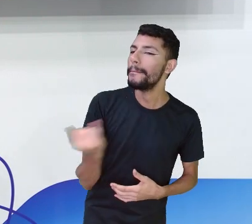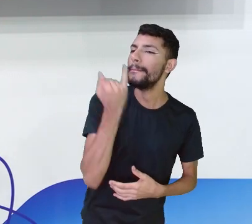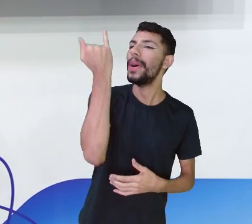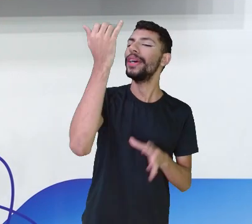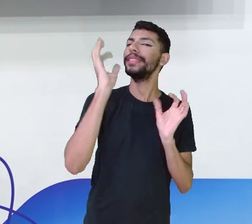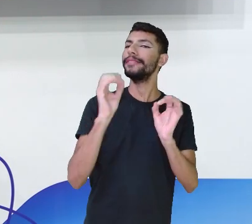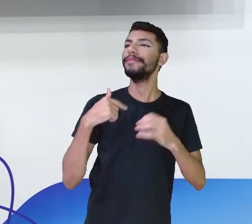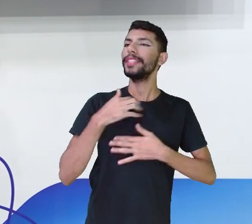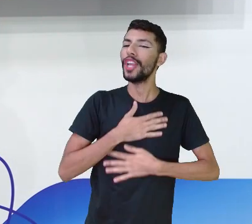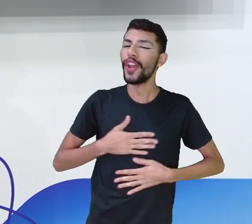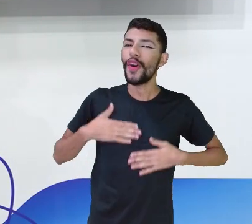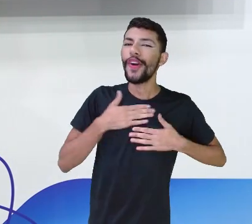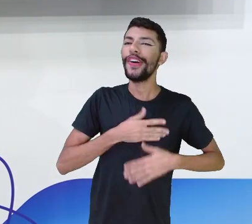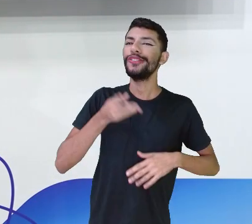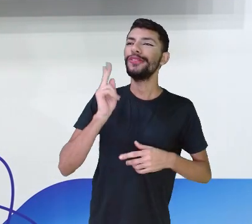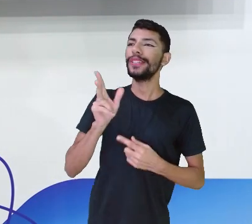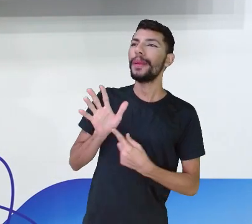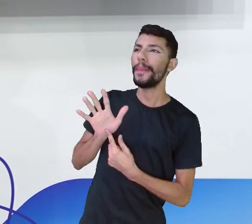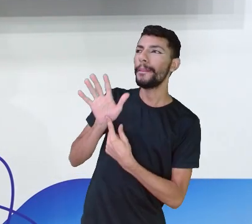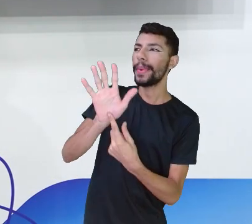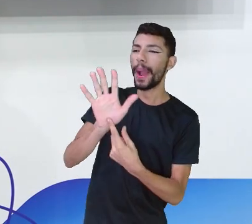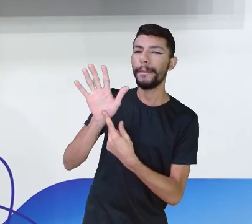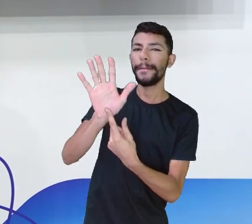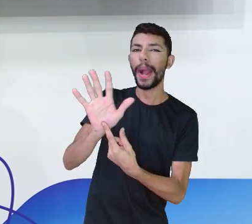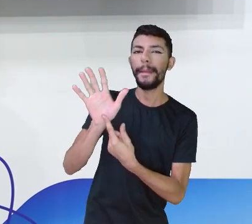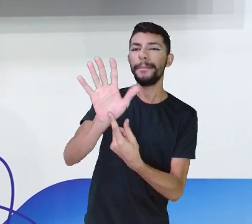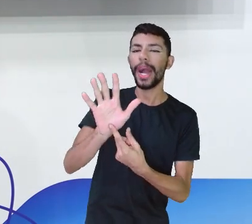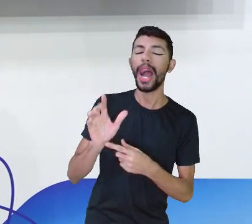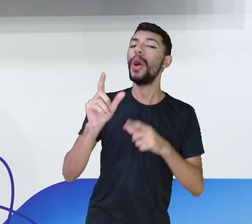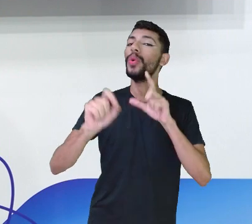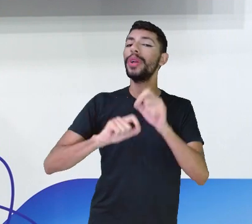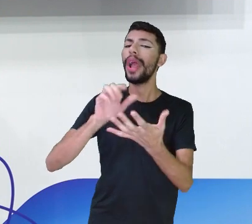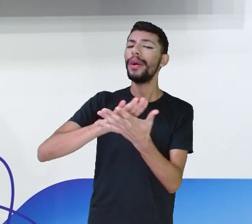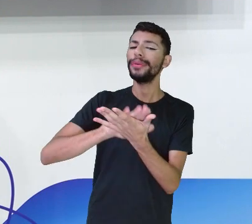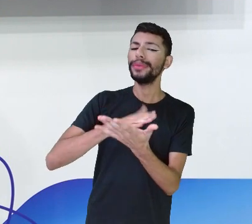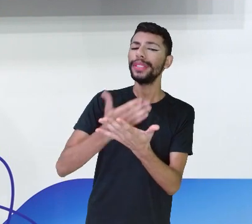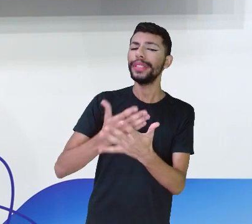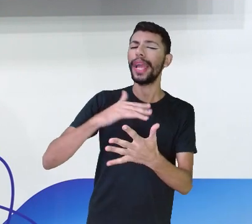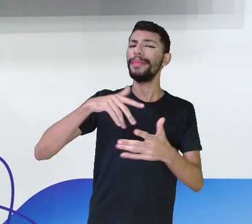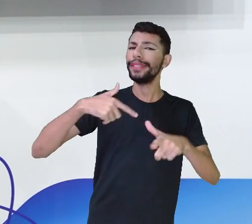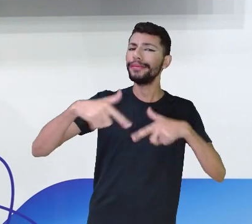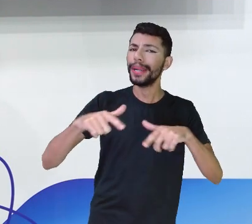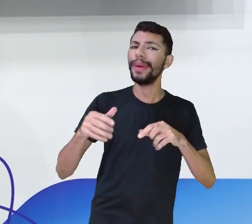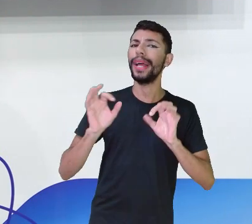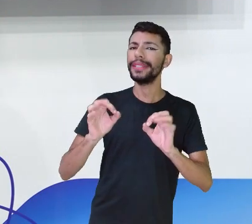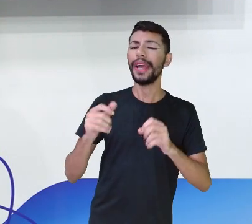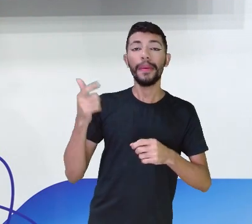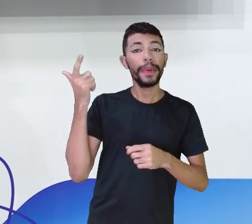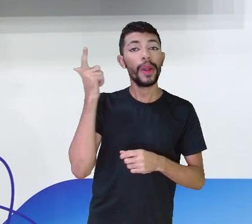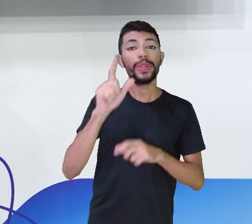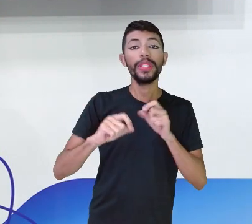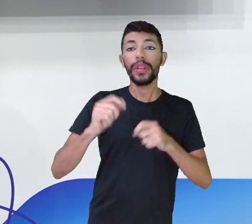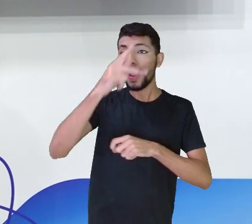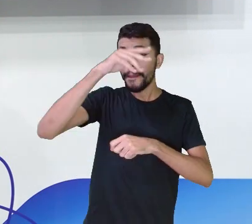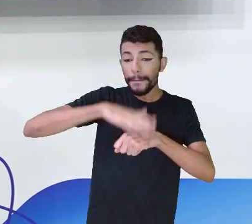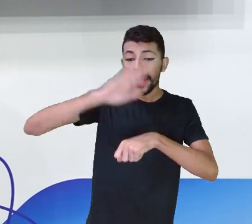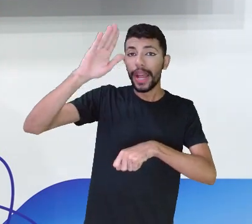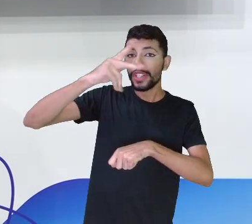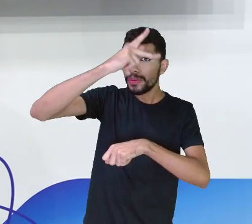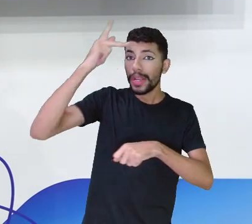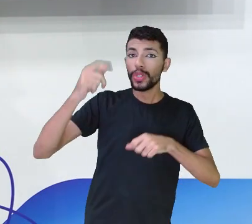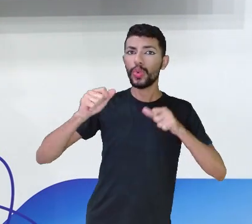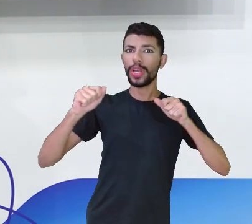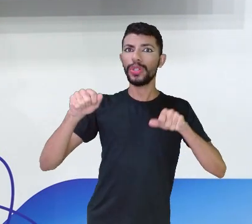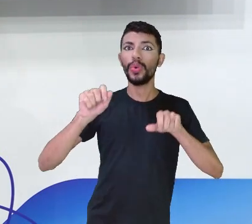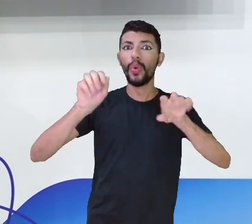importante, né? Eu gosto de destacar esse trabalho dos intérpretes. Faz com que mais pessoas consigam, né, chegar